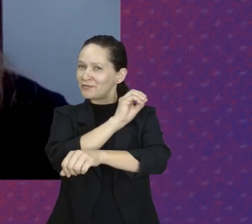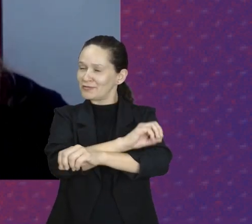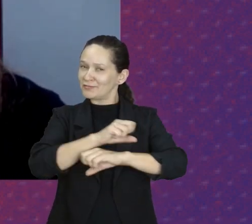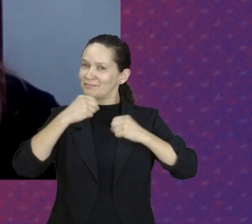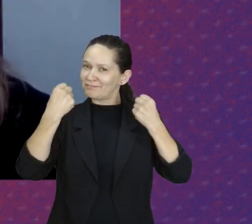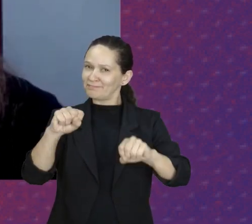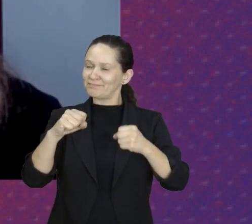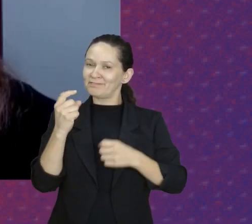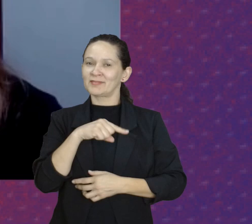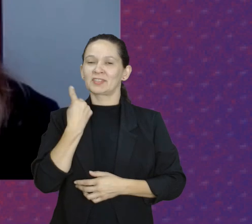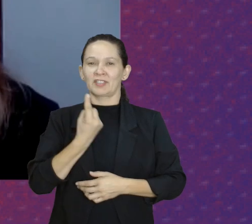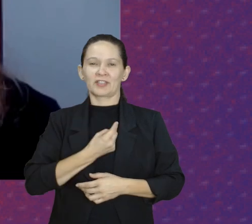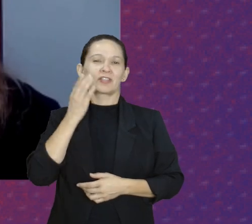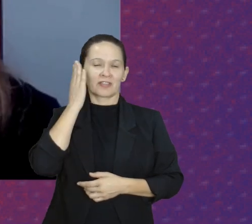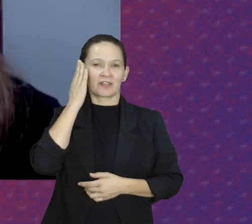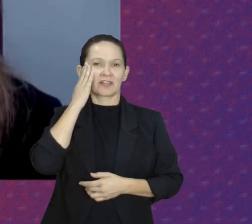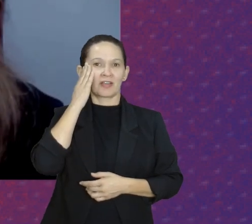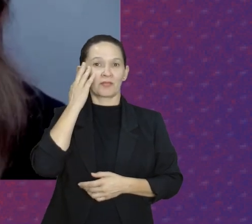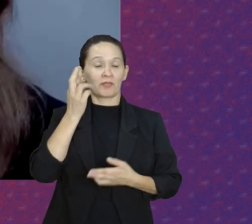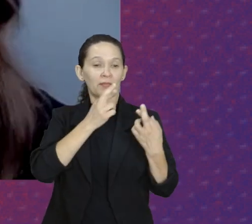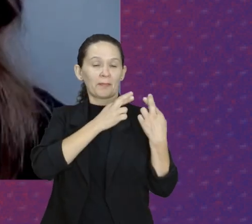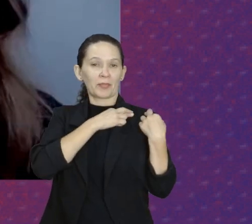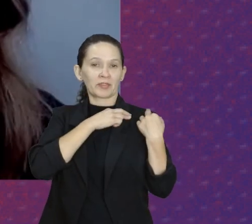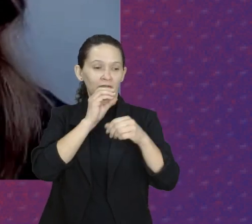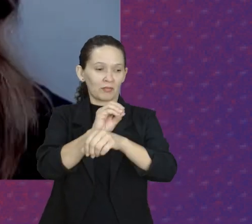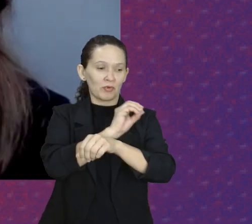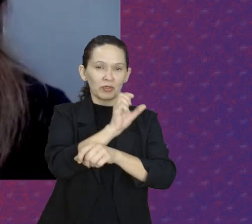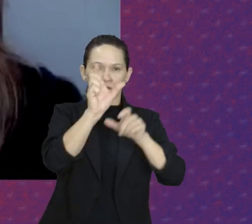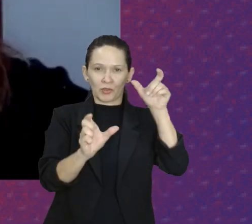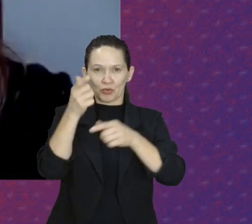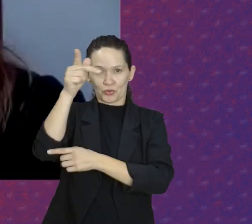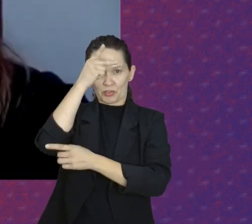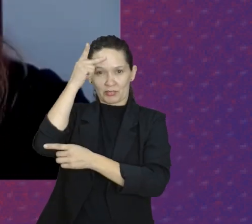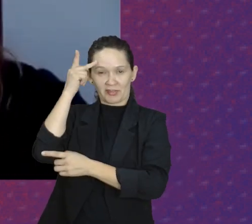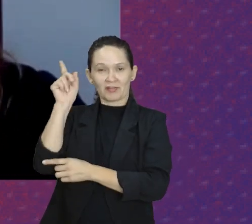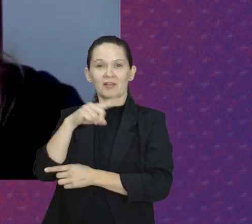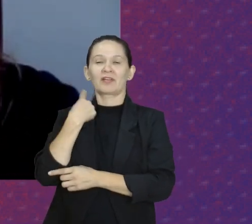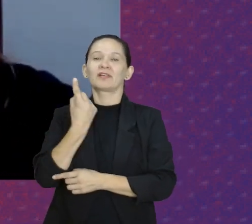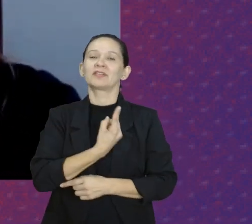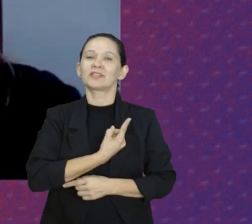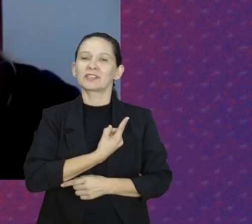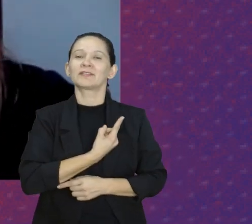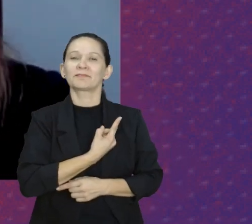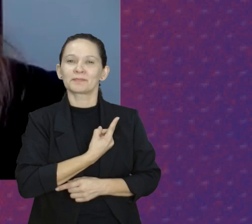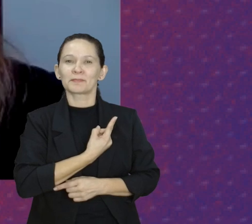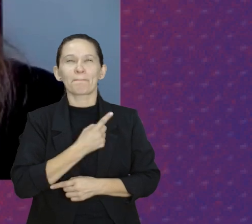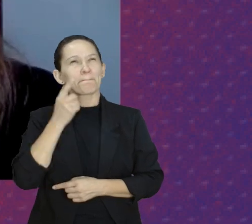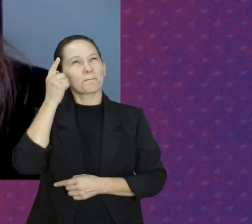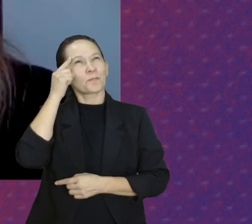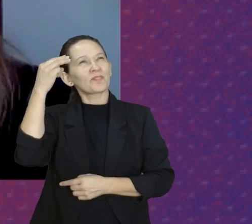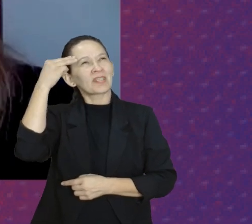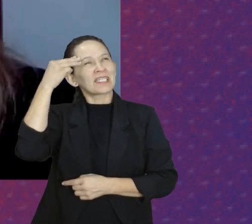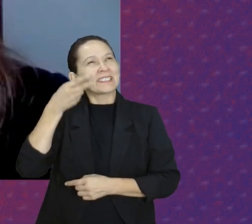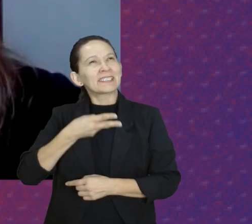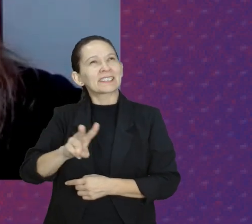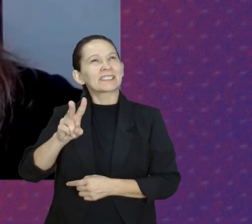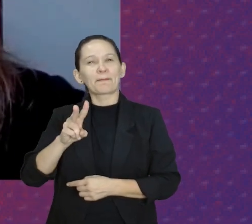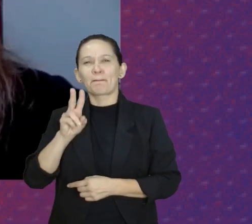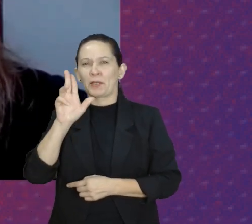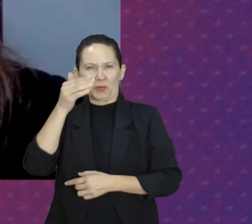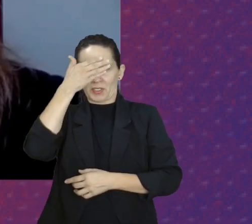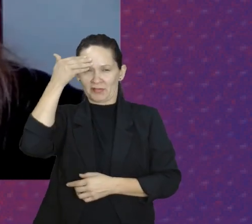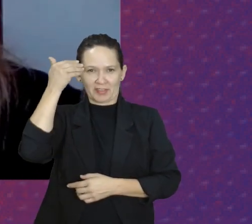quando a gente sabe, né, quando a gente é responsável por cuidar de alguém, a gente tá com isso na cabeça o tempo